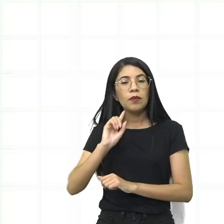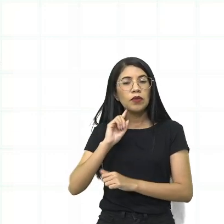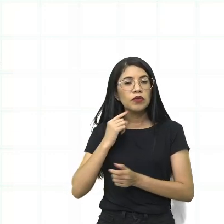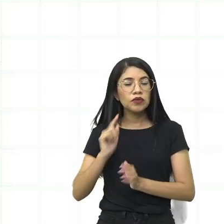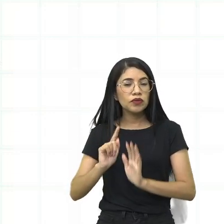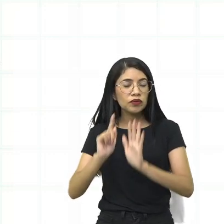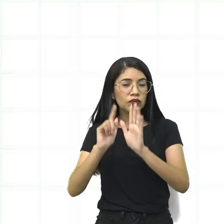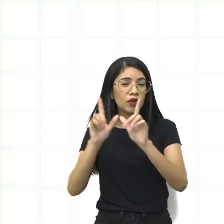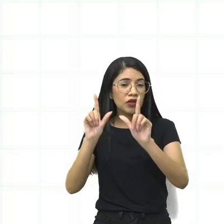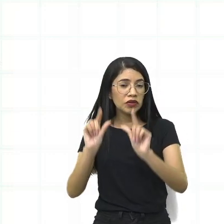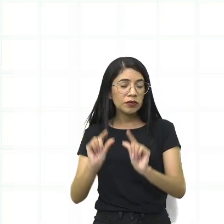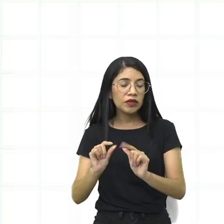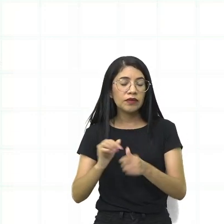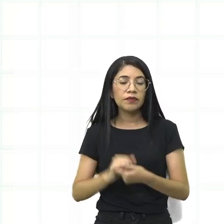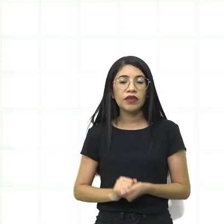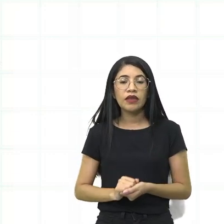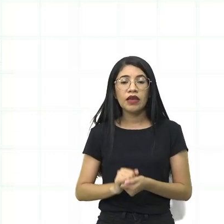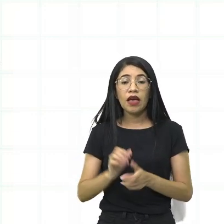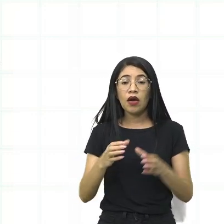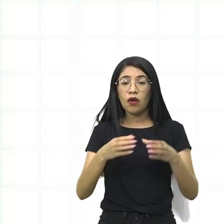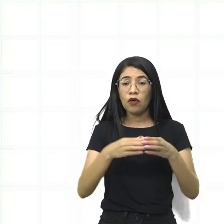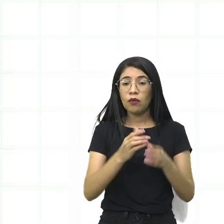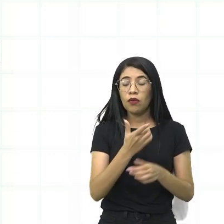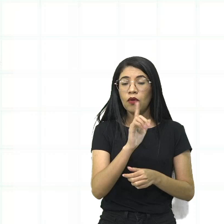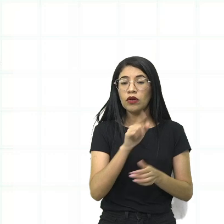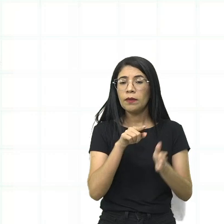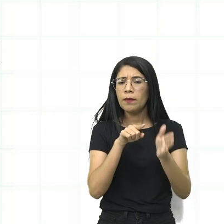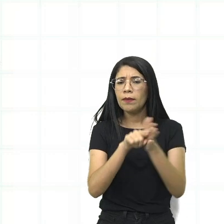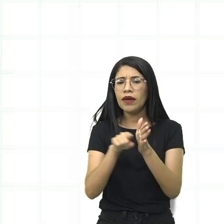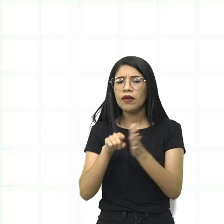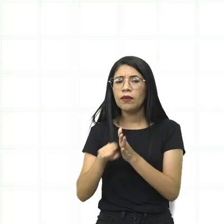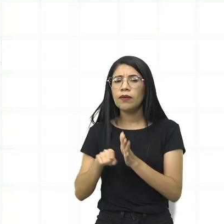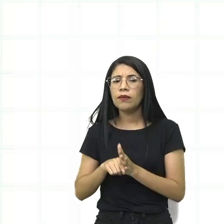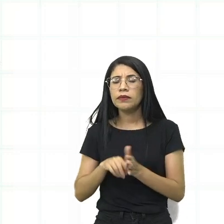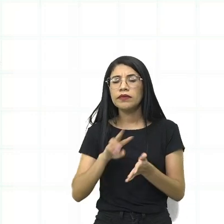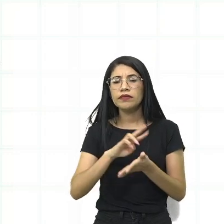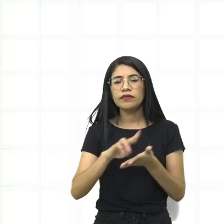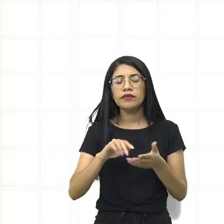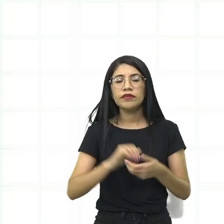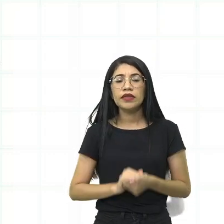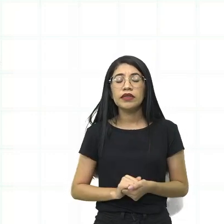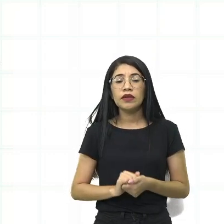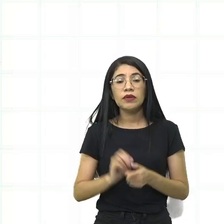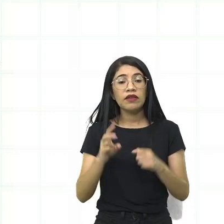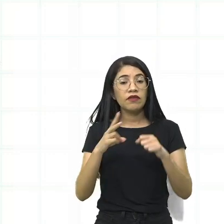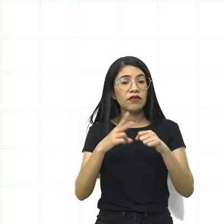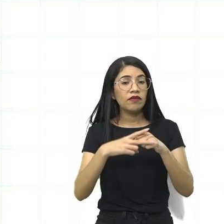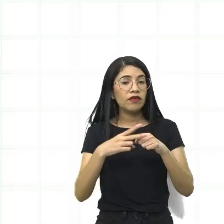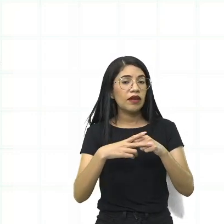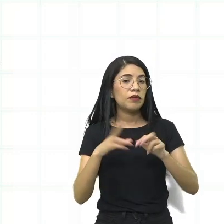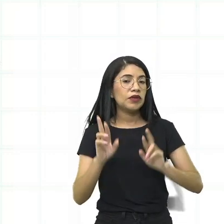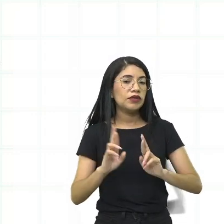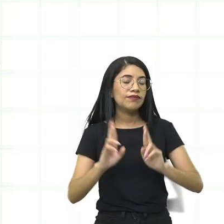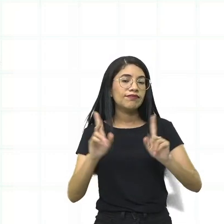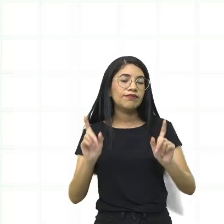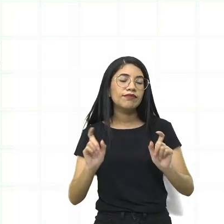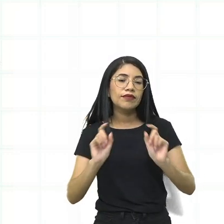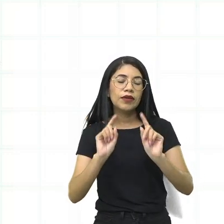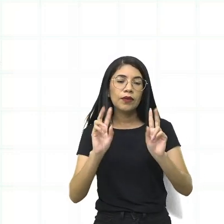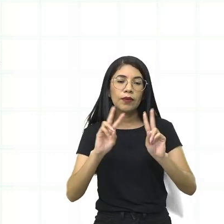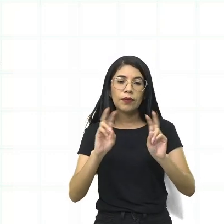climáticas. Outros questionam, né? Então vejam que nós temos aí verbos diferentes, né, sobre